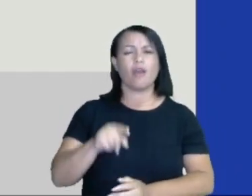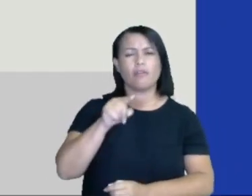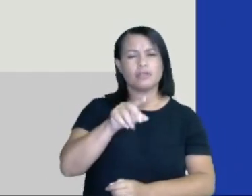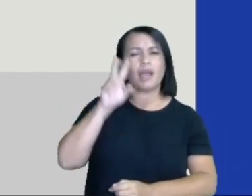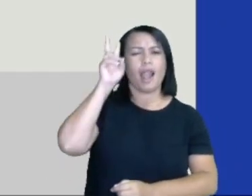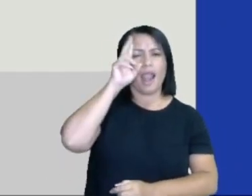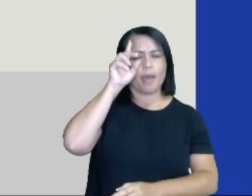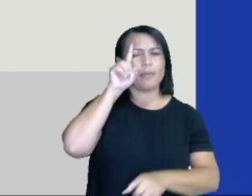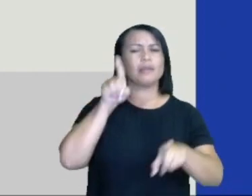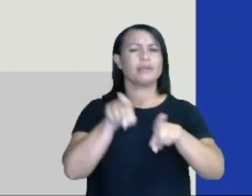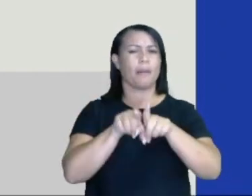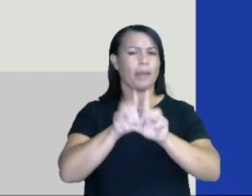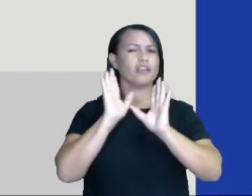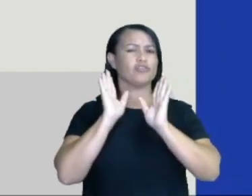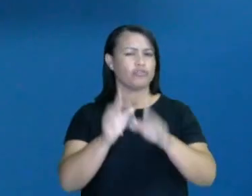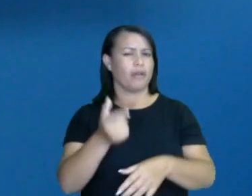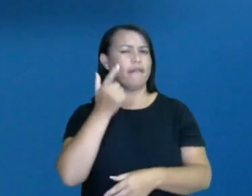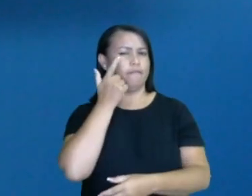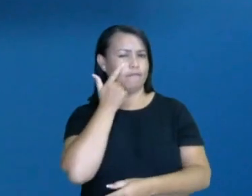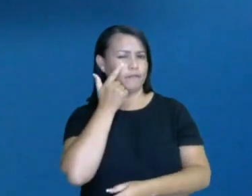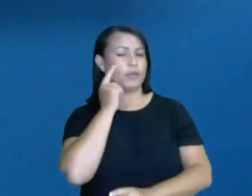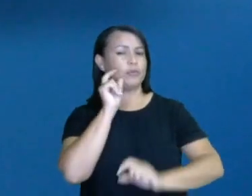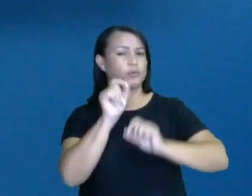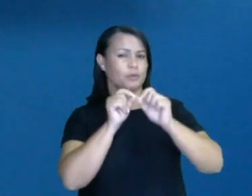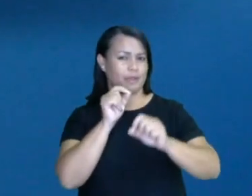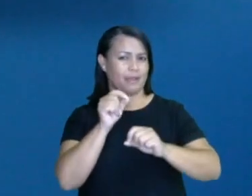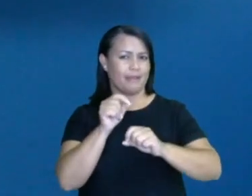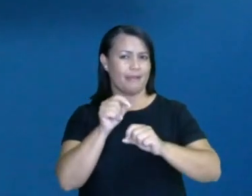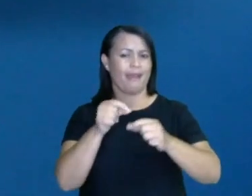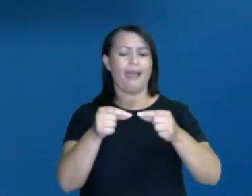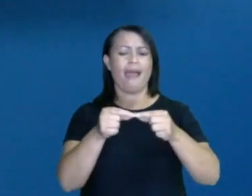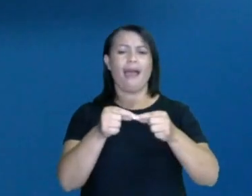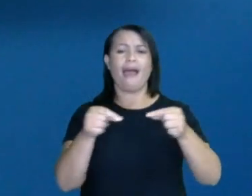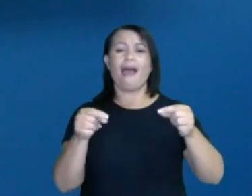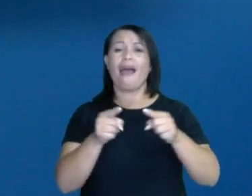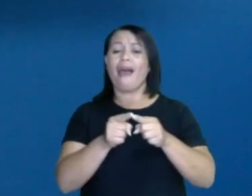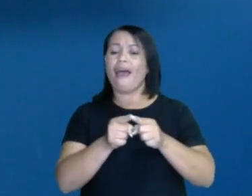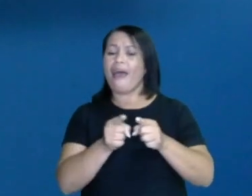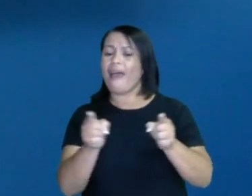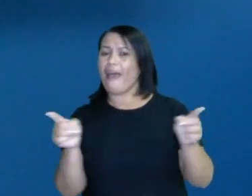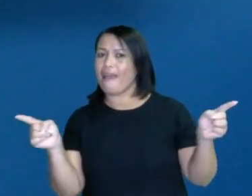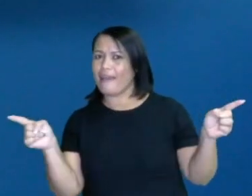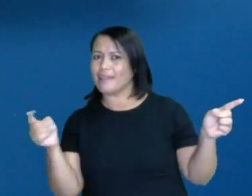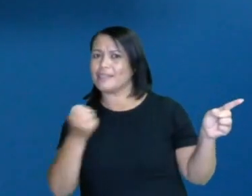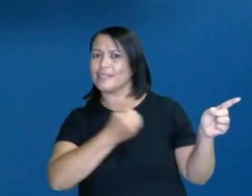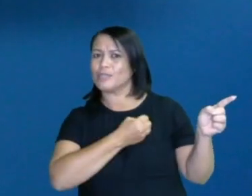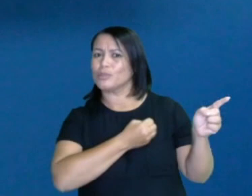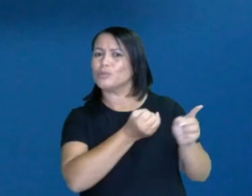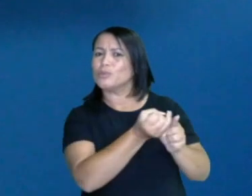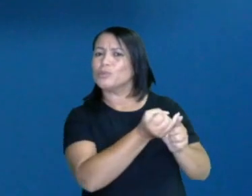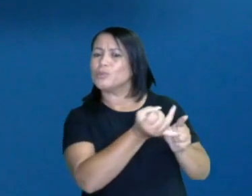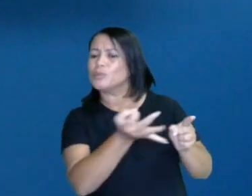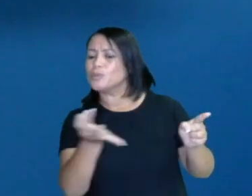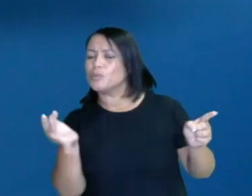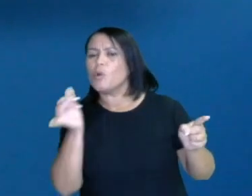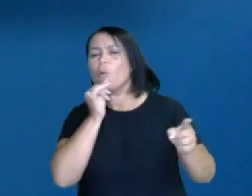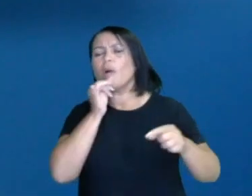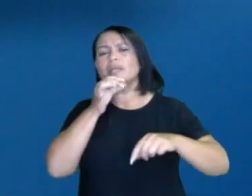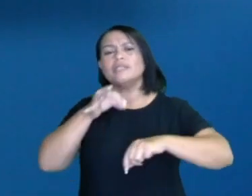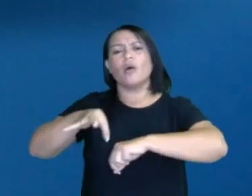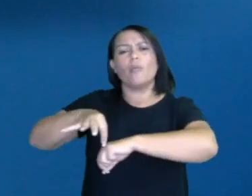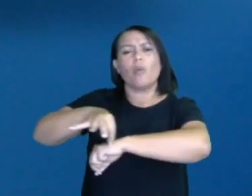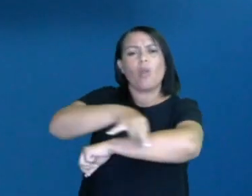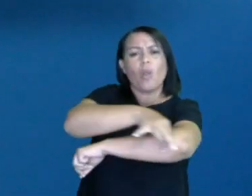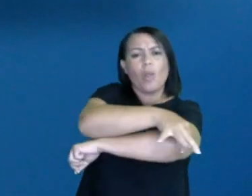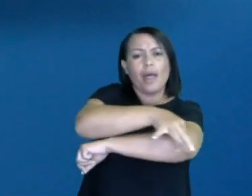Você lembra que a gente trabalhou a reta numérica? Dei um exemplo de quê? Da nossa régua. Então,